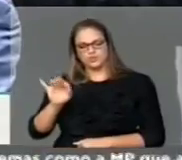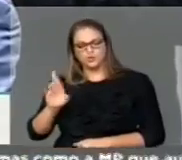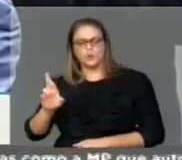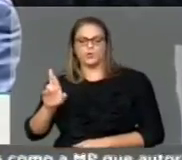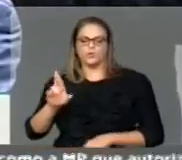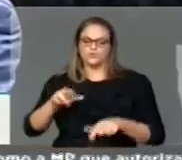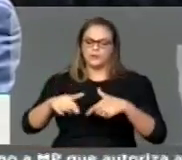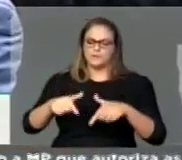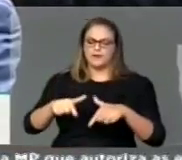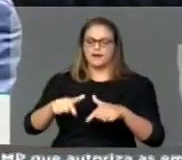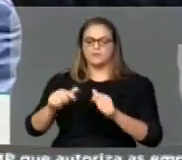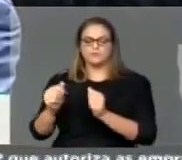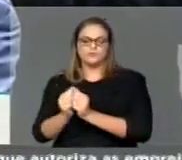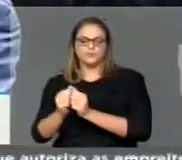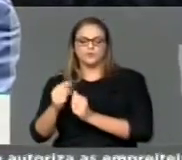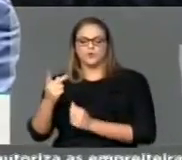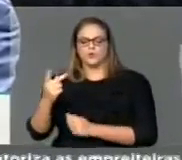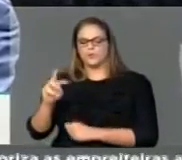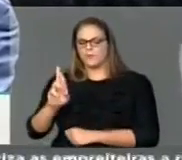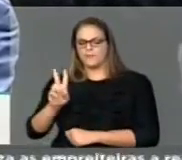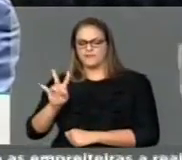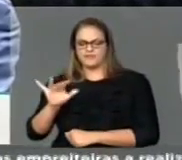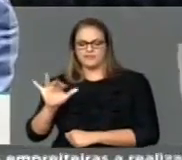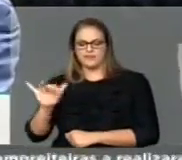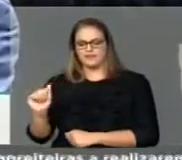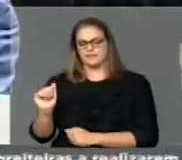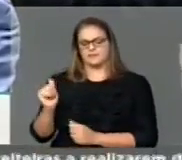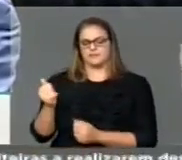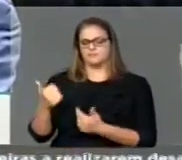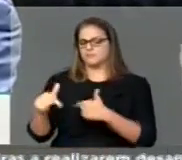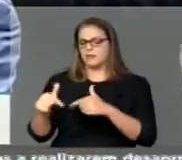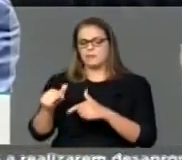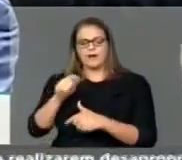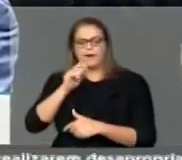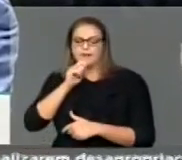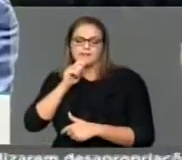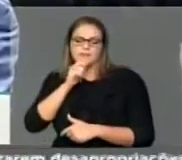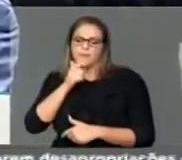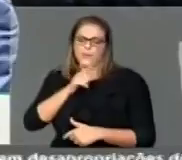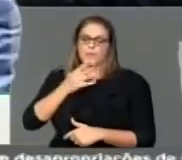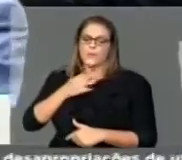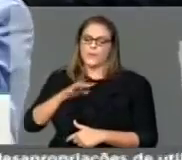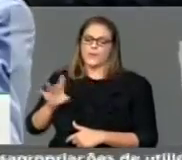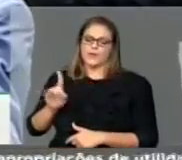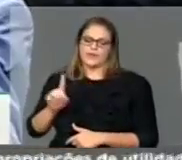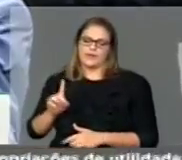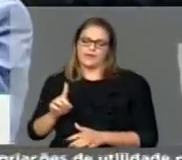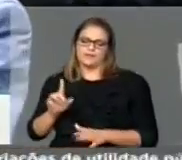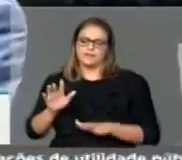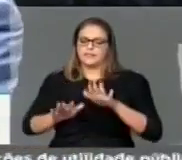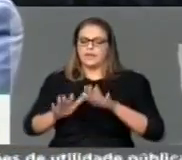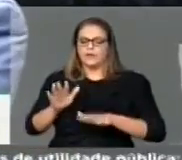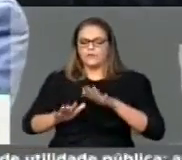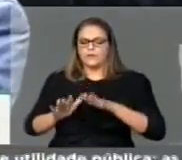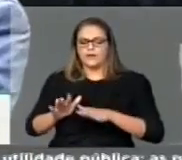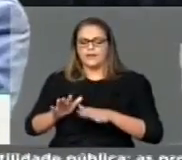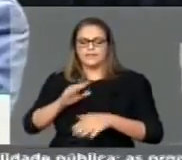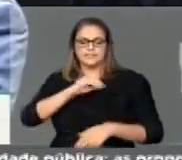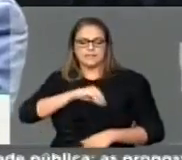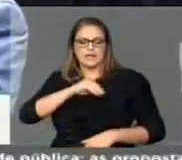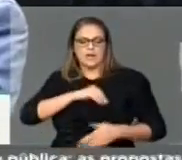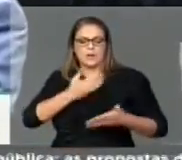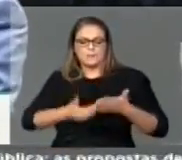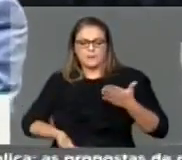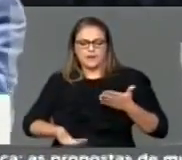vão fazer um trabalho que ainda não conhecem. Isso pode representar perdas para os auditores, em termos de renda, para os auditores